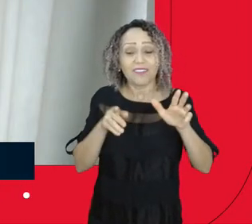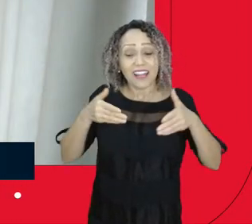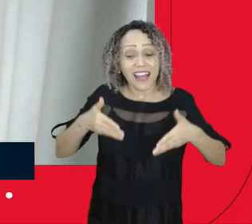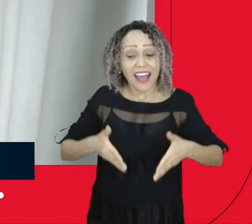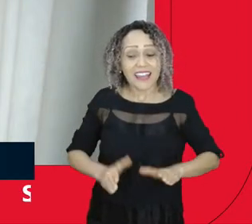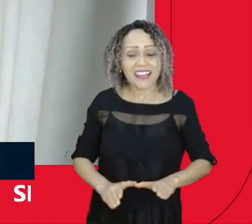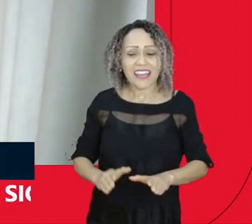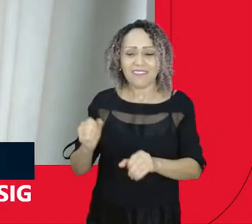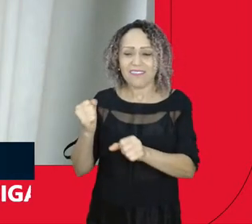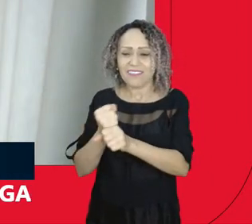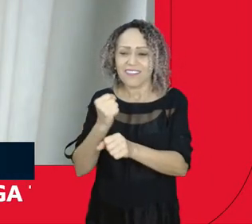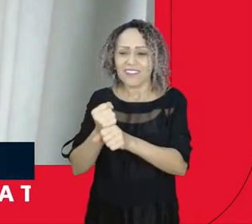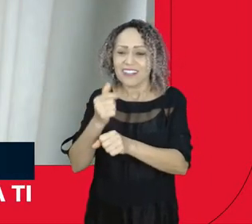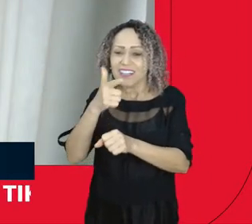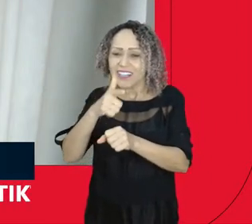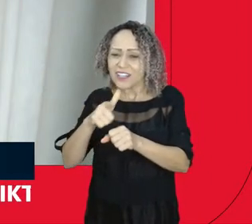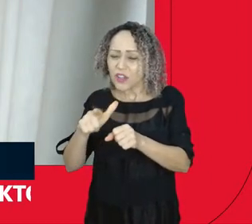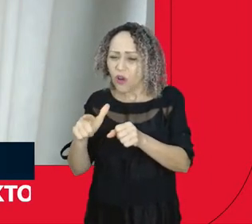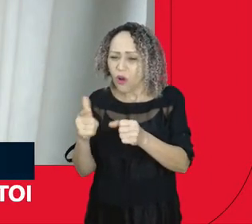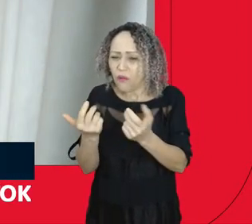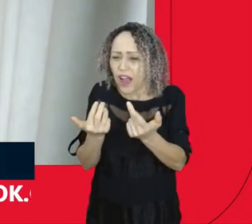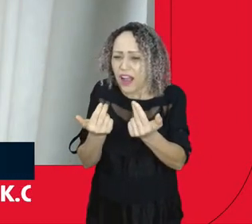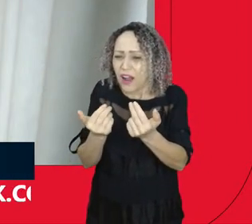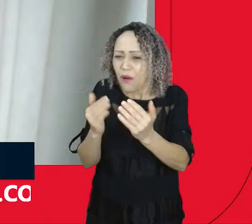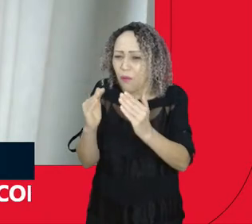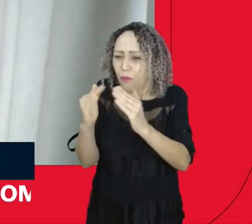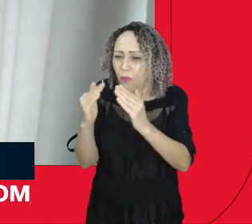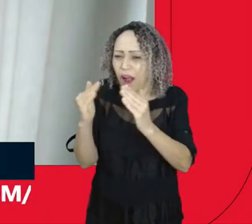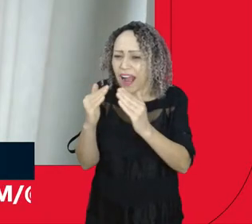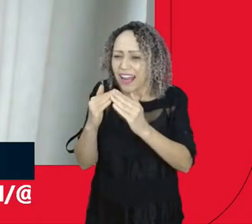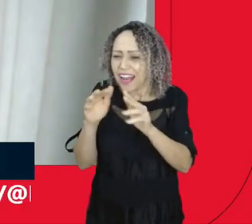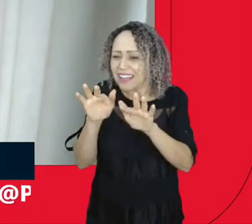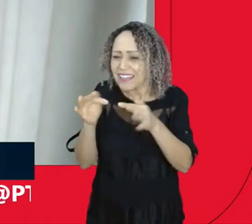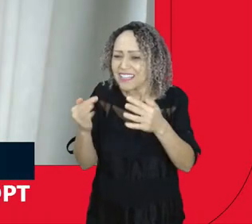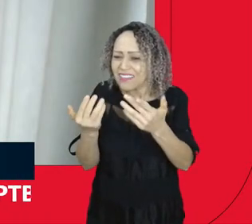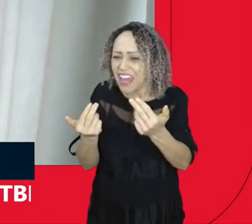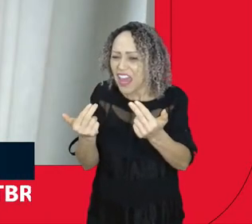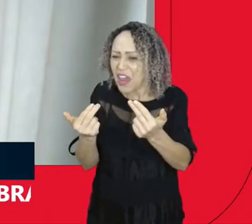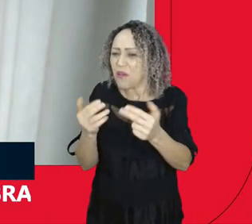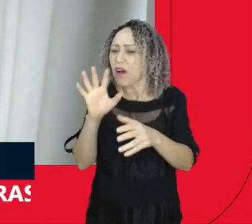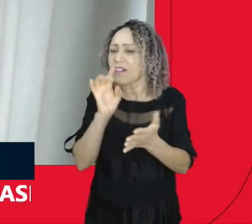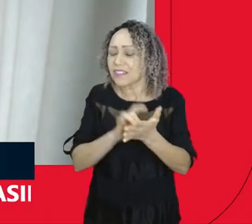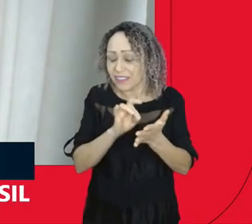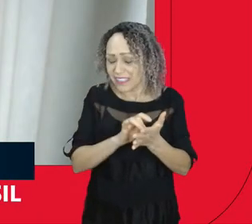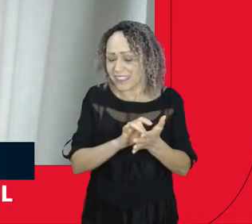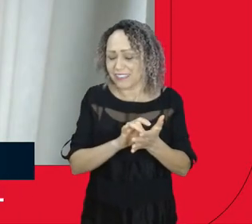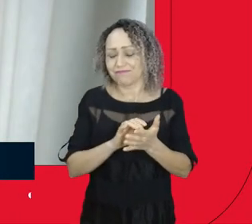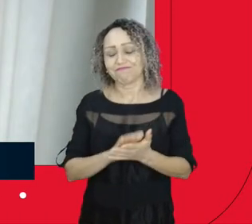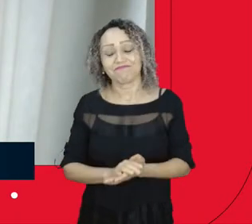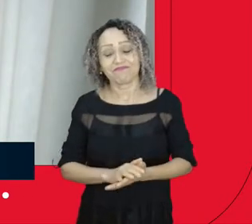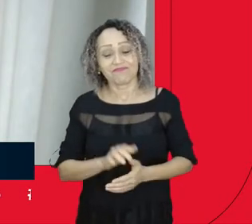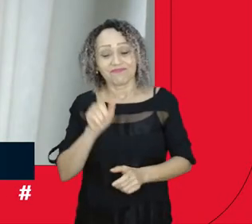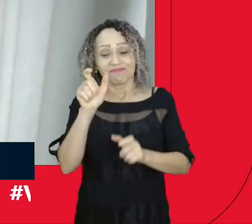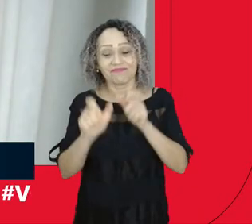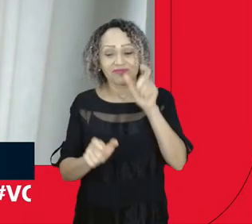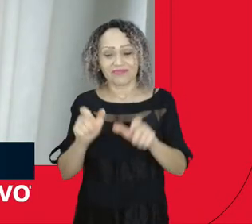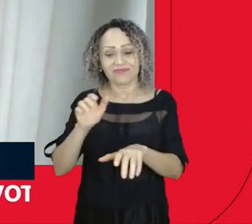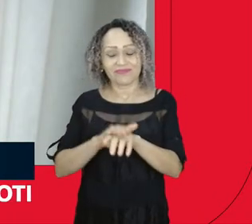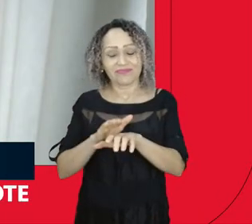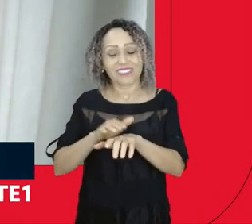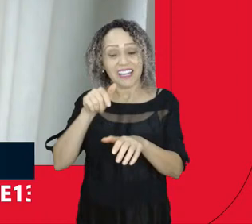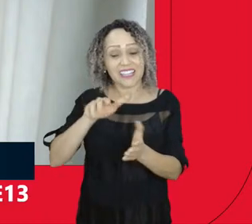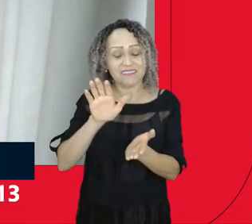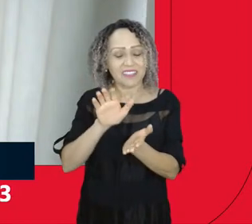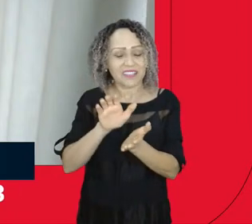Então, há todo esse afeto, toda essa lembrança afetiva daquele menino retirante que saiu no pau de arara